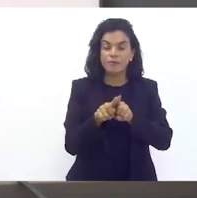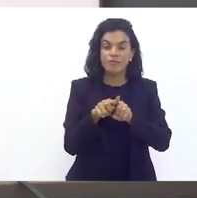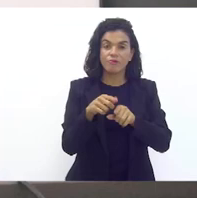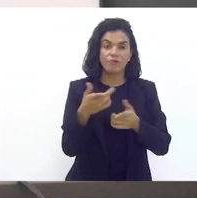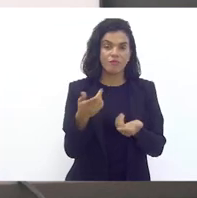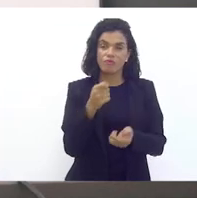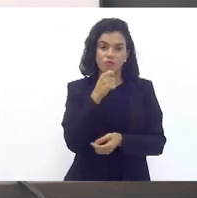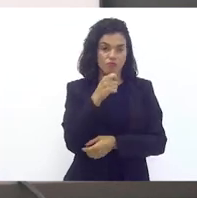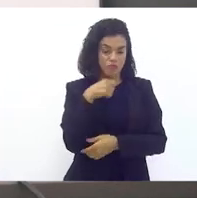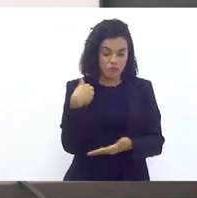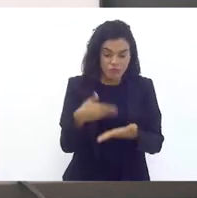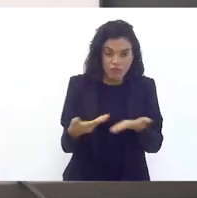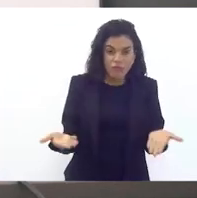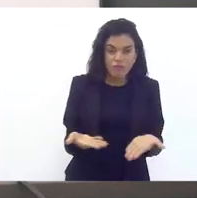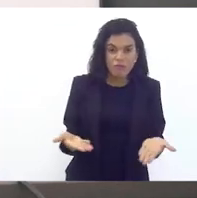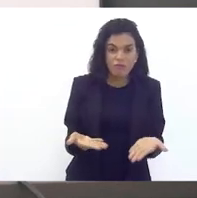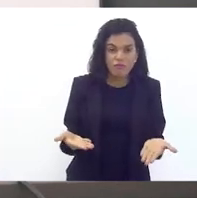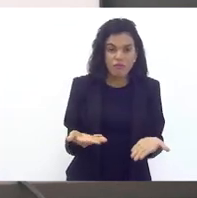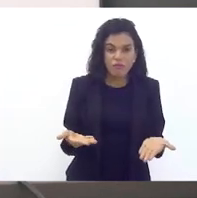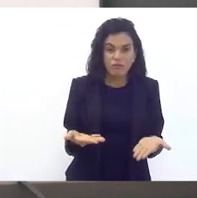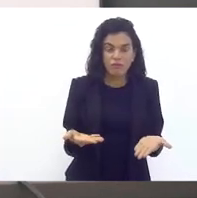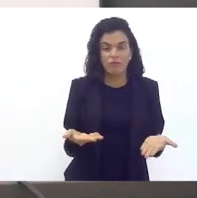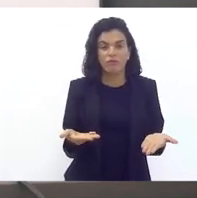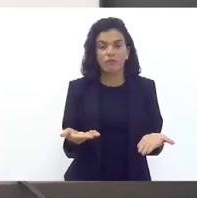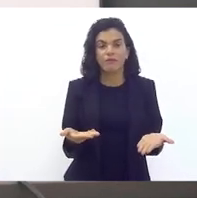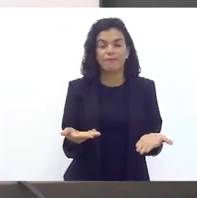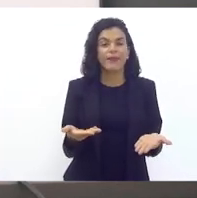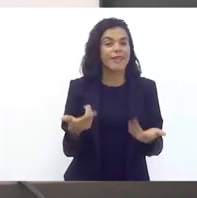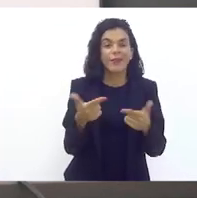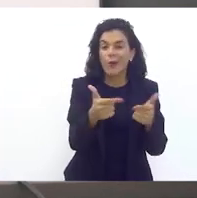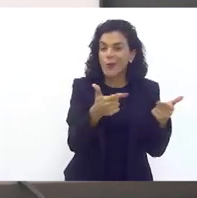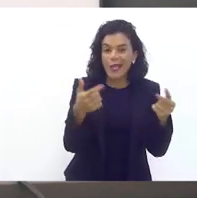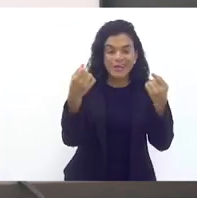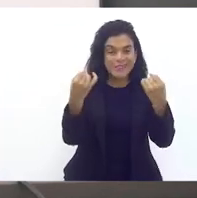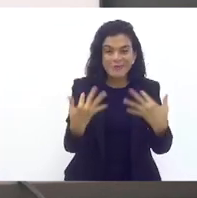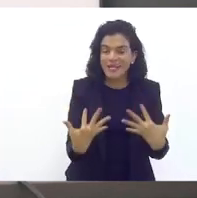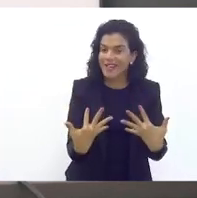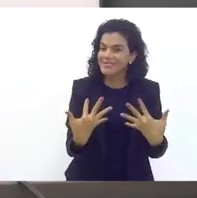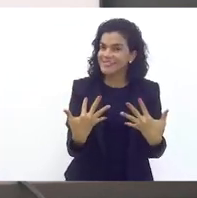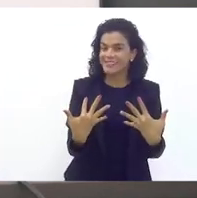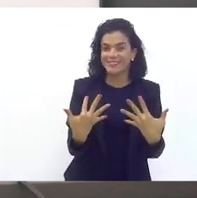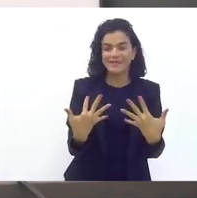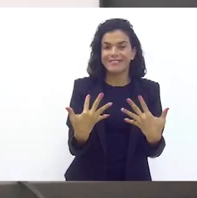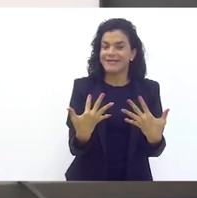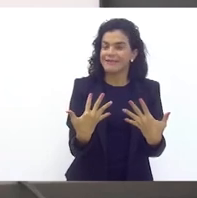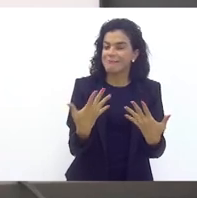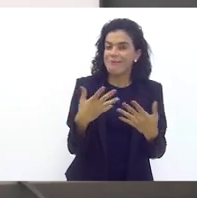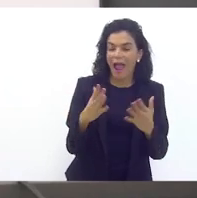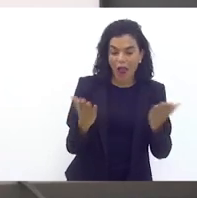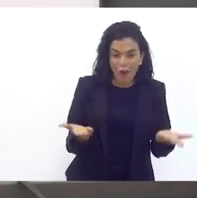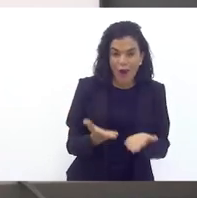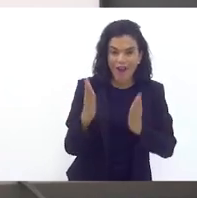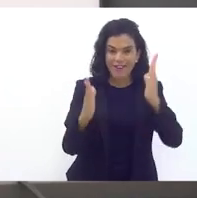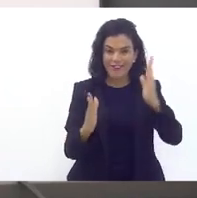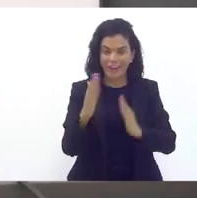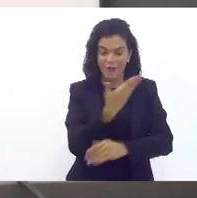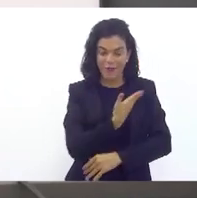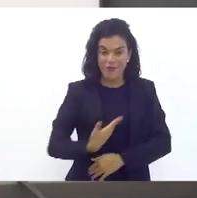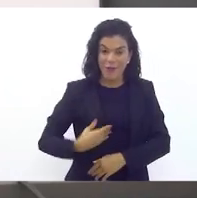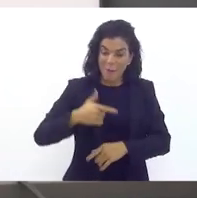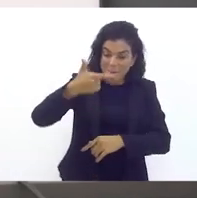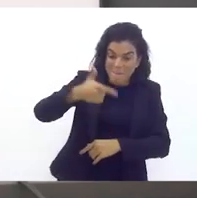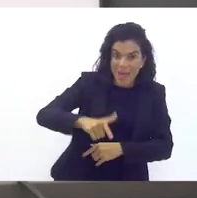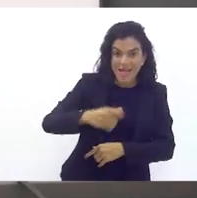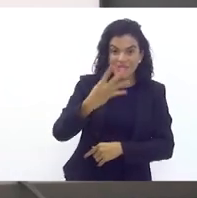não veio até hoje. E não tem explicação para, neste governo, que tem mais